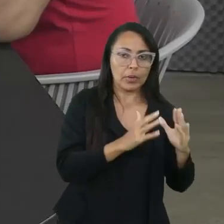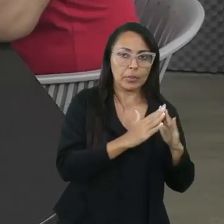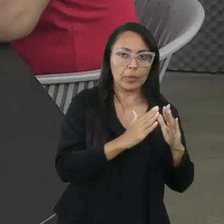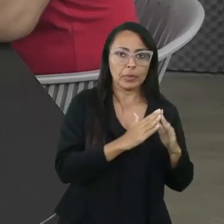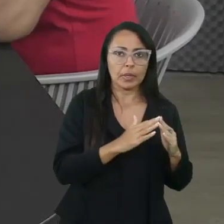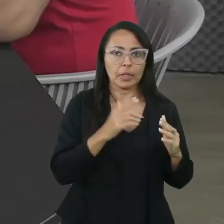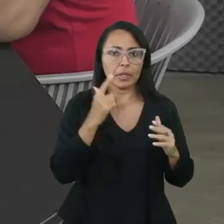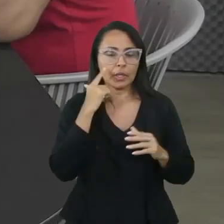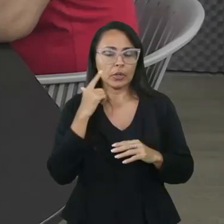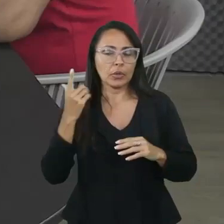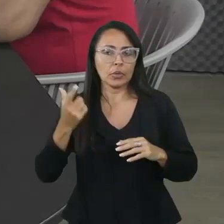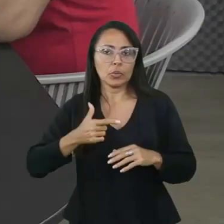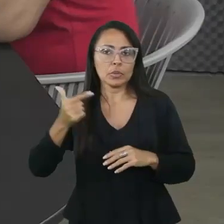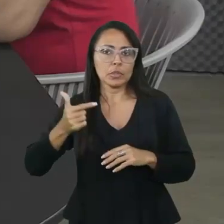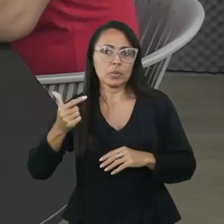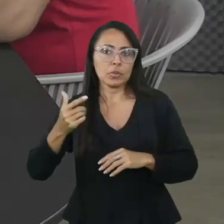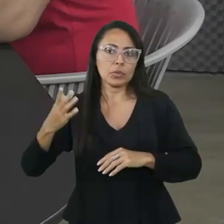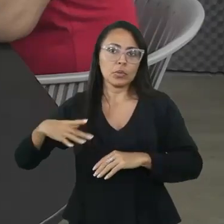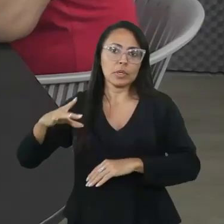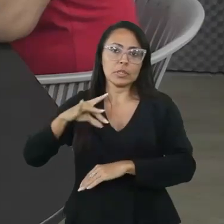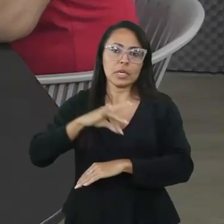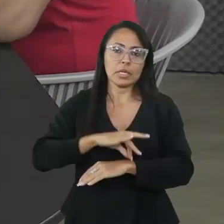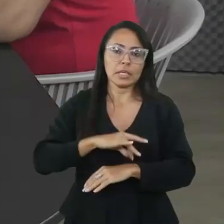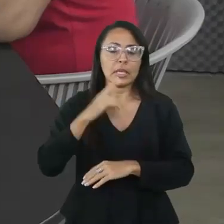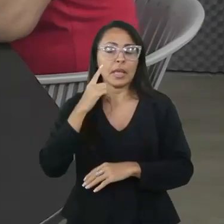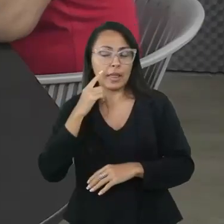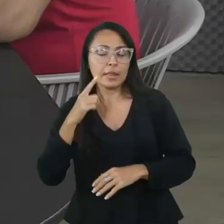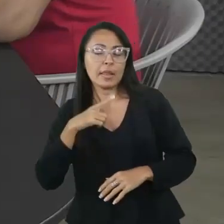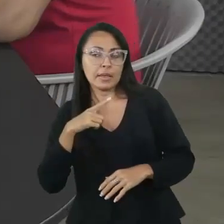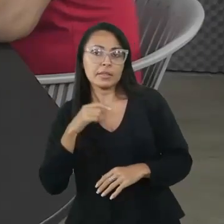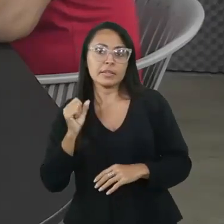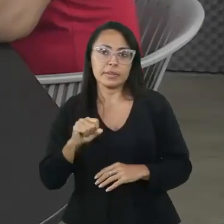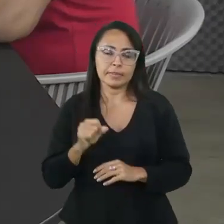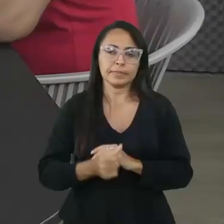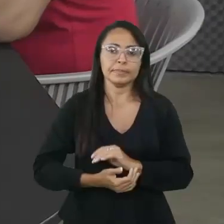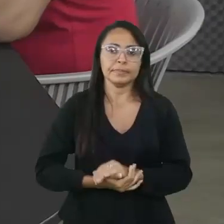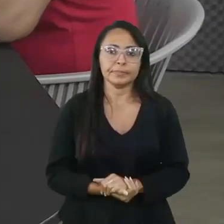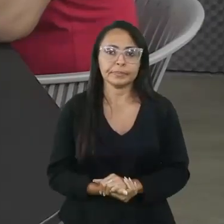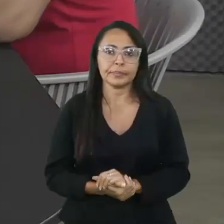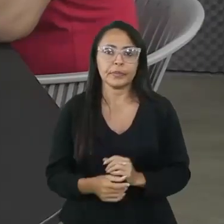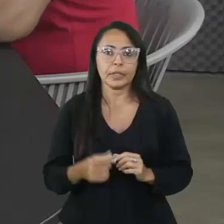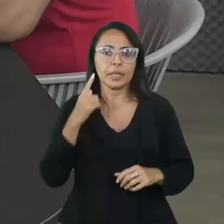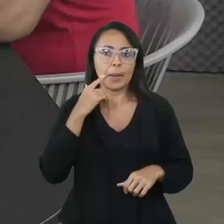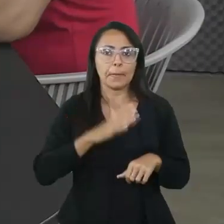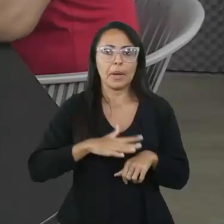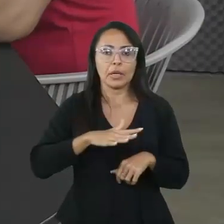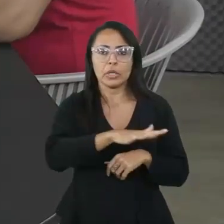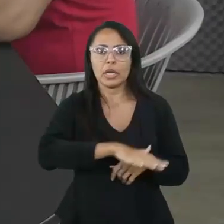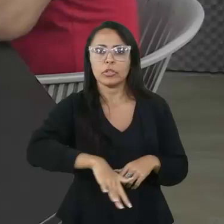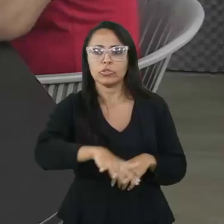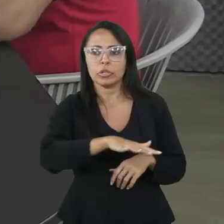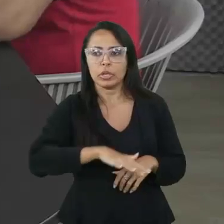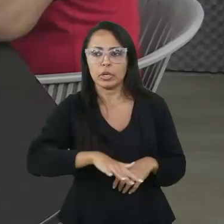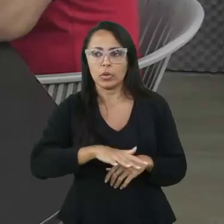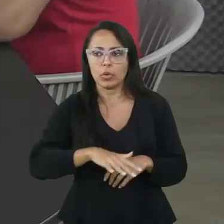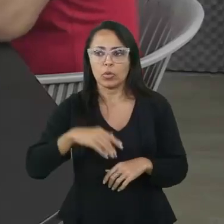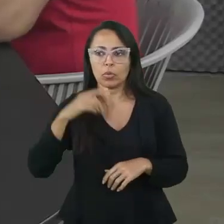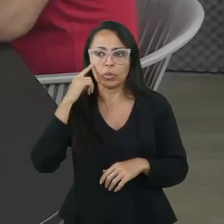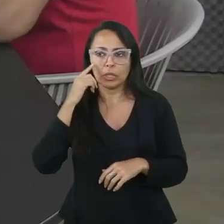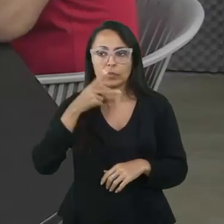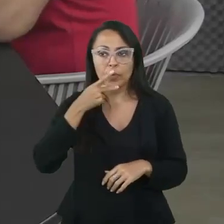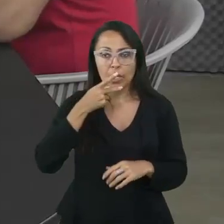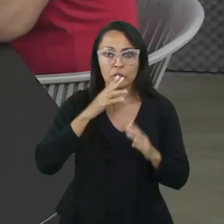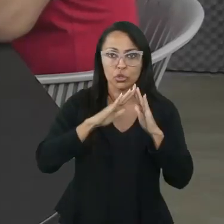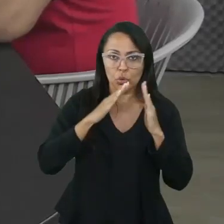Aedes albopictus, que também transmite dengue, também tem lá. Antes, o albopictus era mais de uma região mais assim... Quando você fala gente, você fala